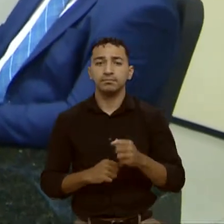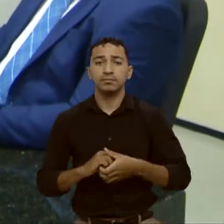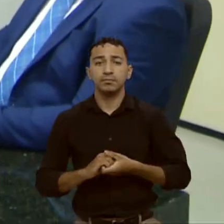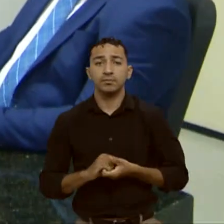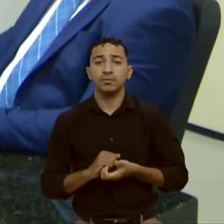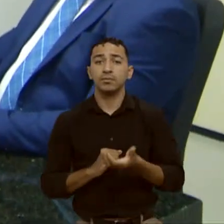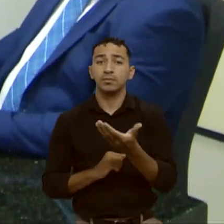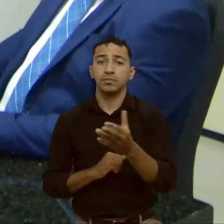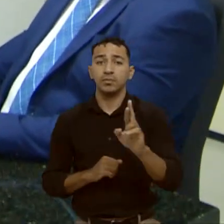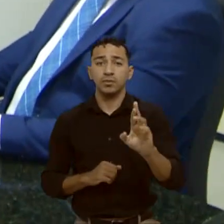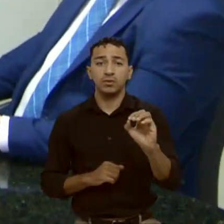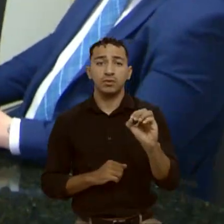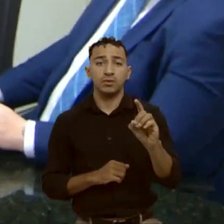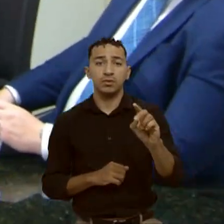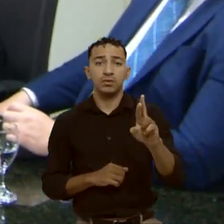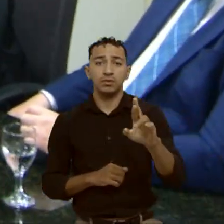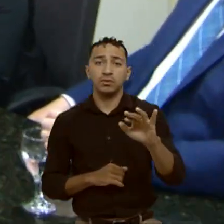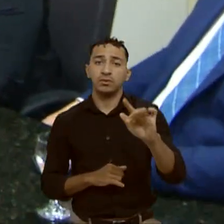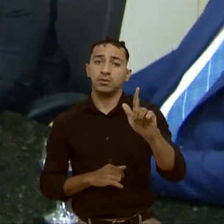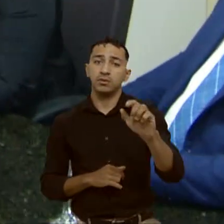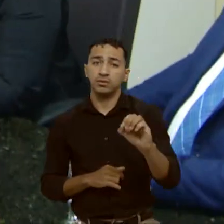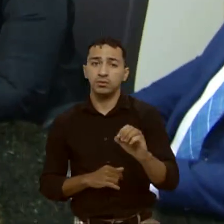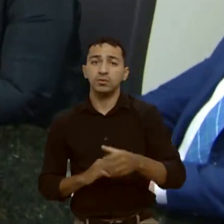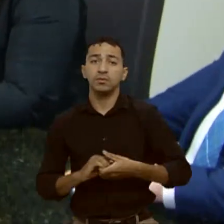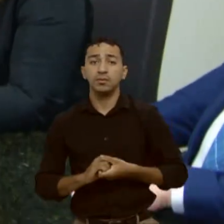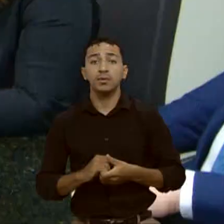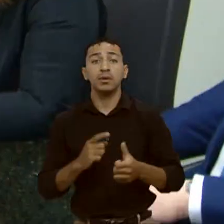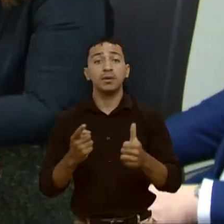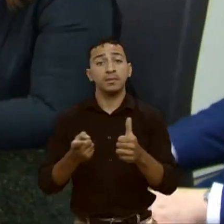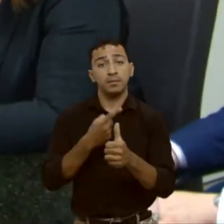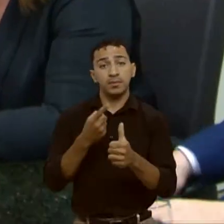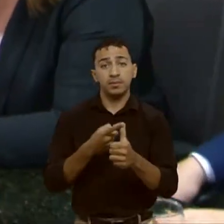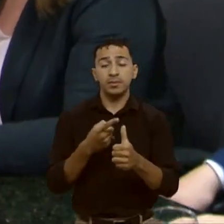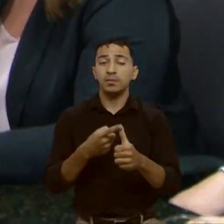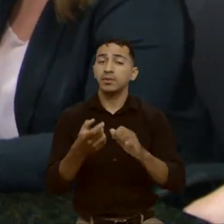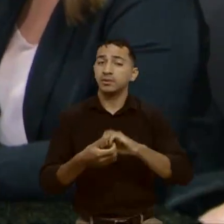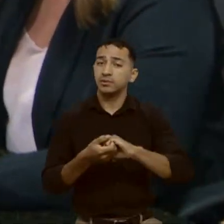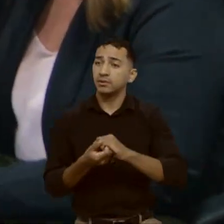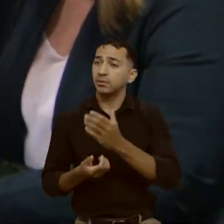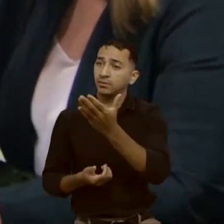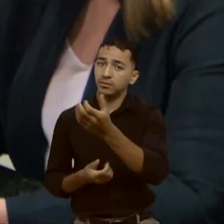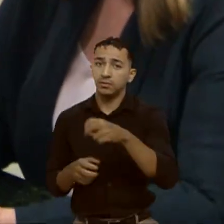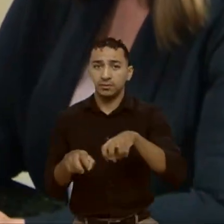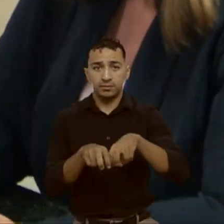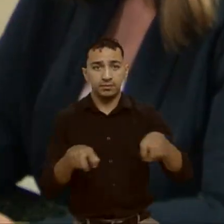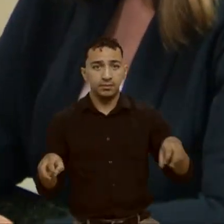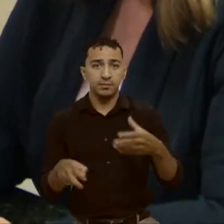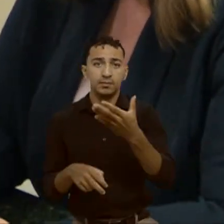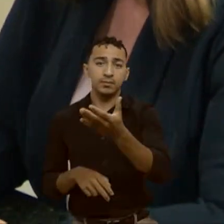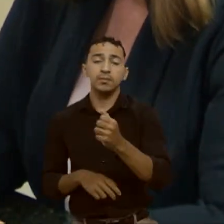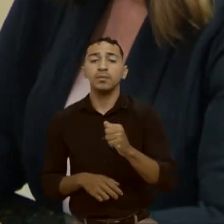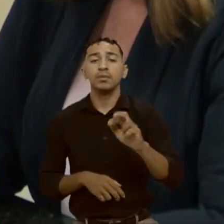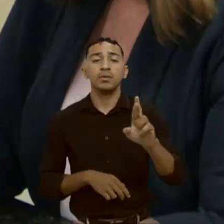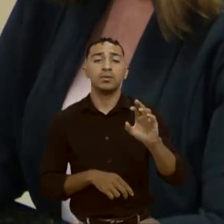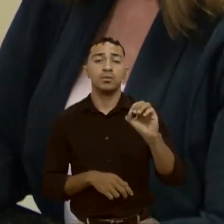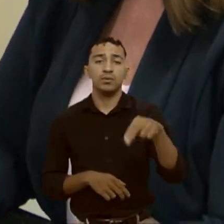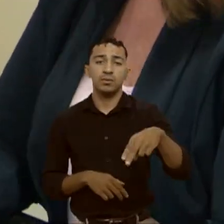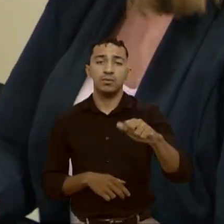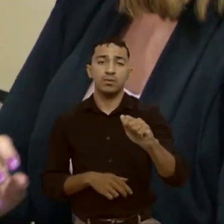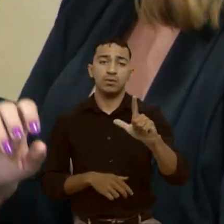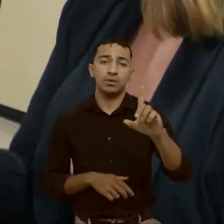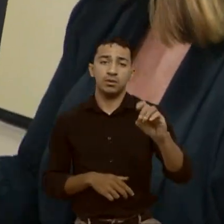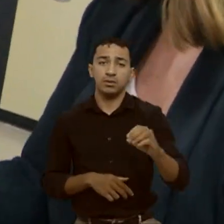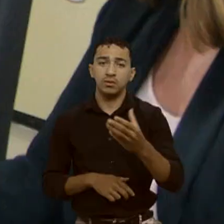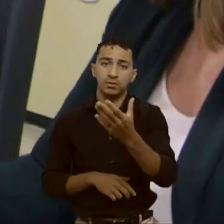Colares, por gentileza. Primeiramente, saudar aqui a mesa, a figura do vereador Ronaldo Martins, que mais uma vez